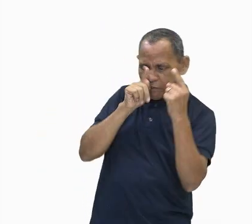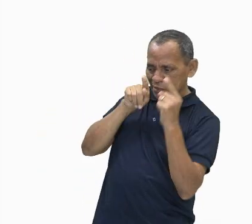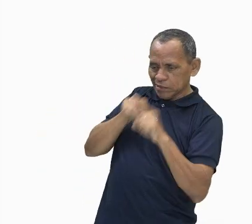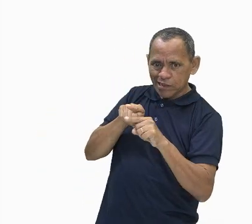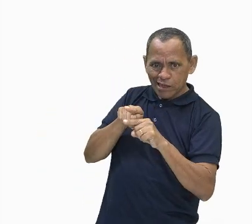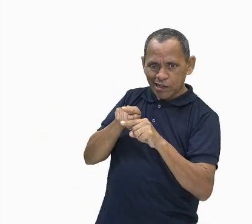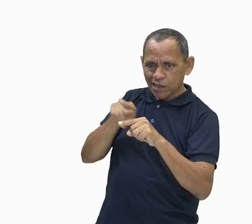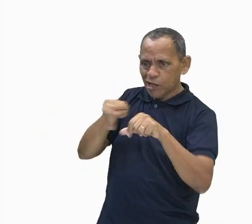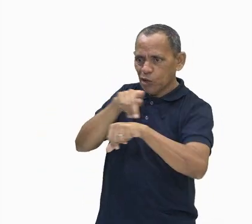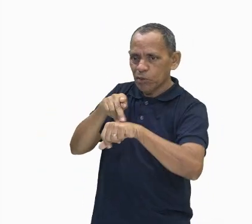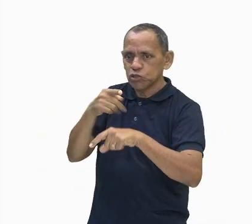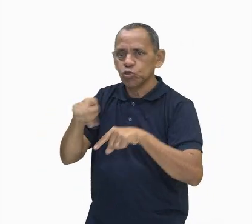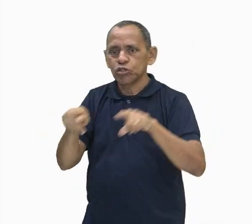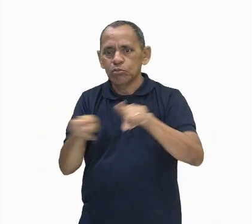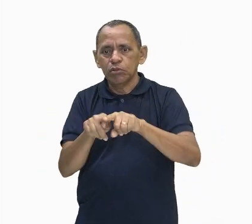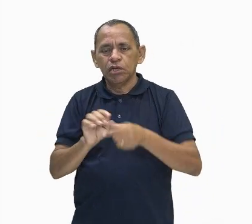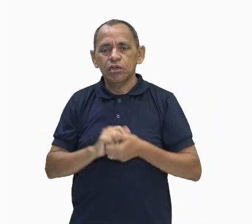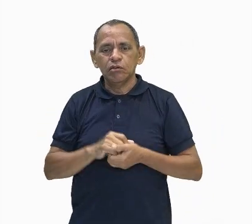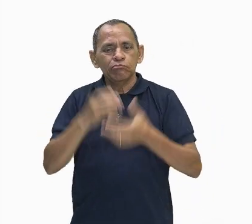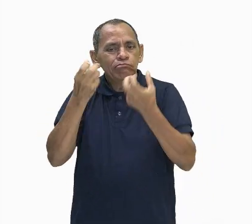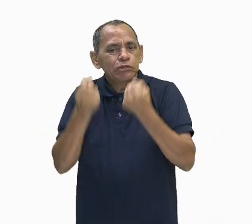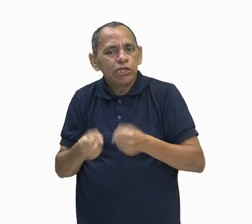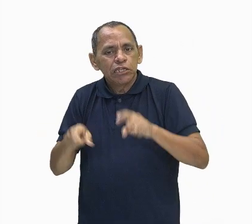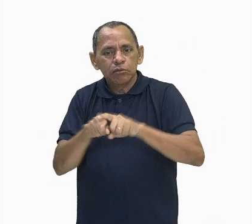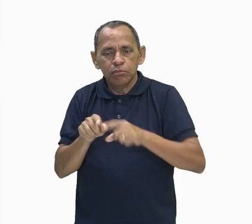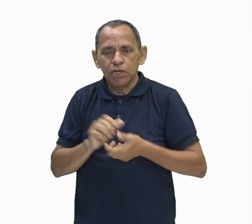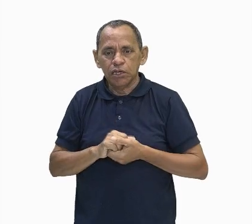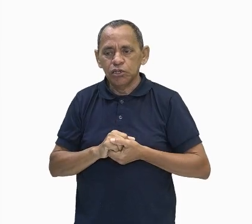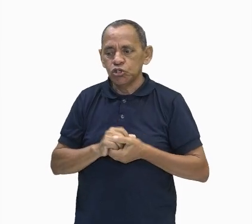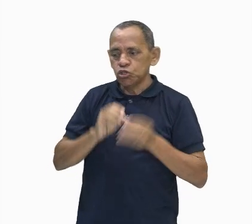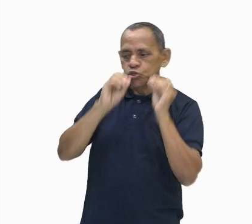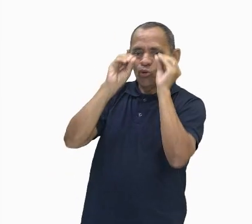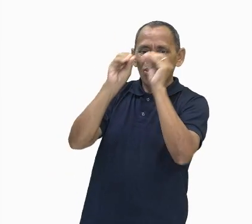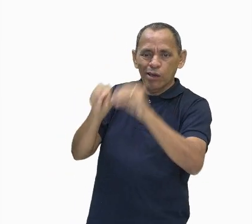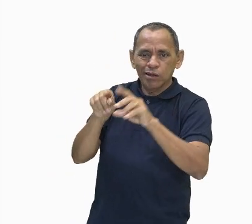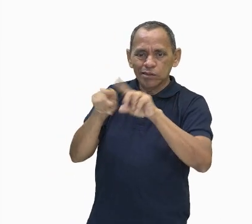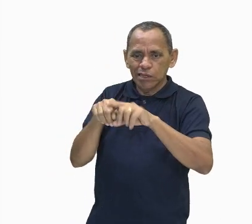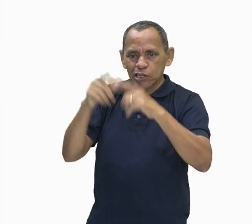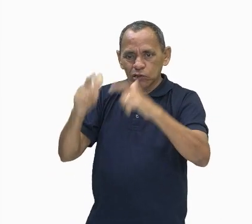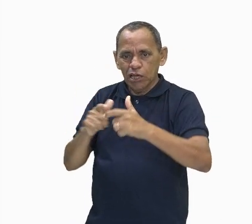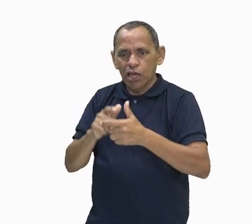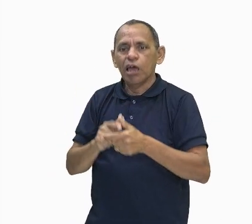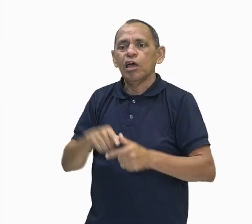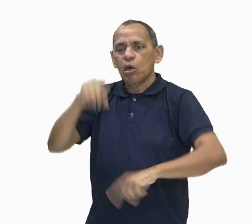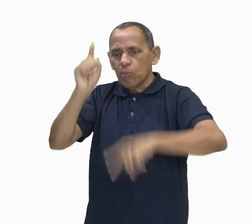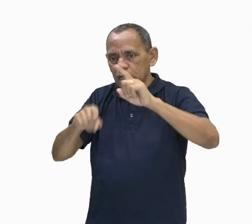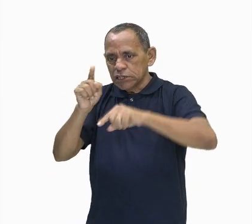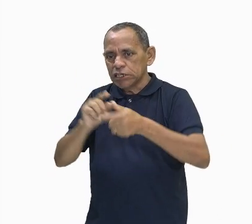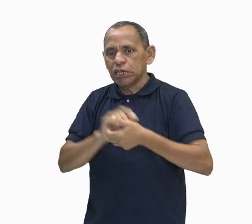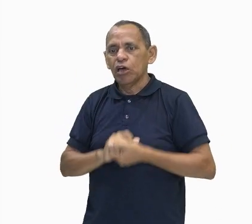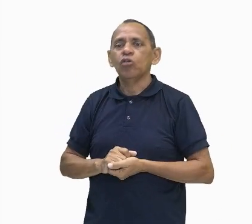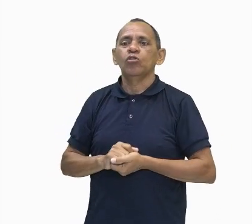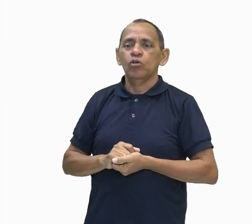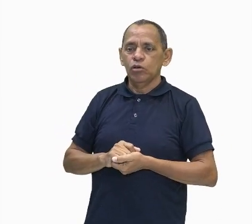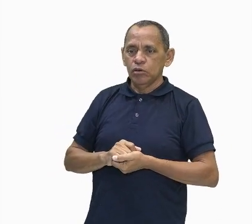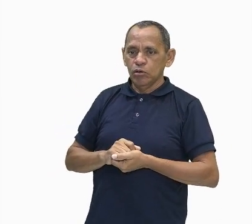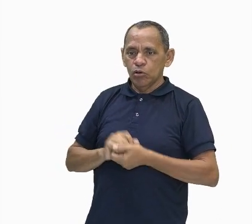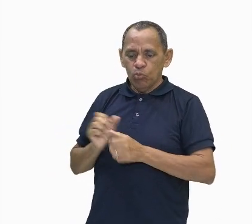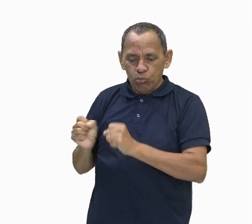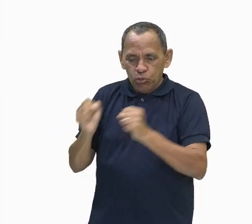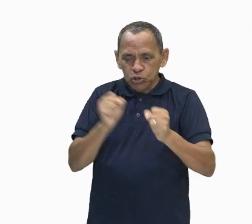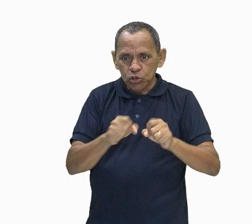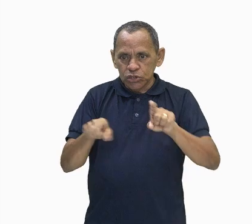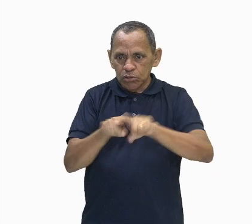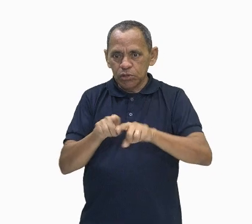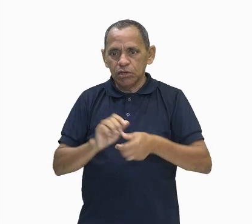tão pesada, lançando bombas tão poderosas? É porque, em algum momento, para aquele país que atacou,